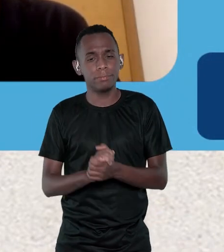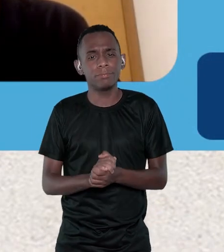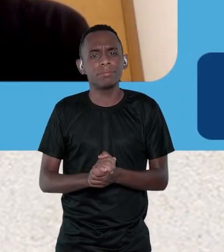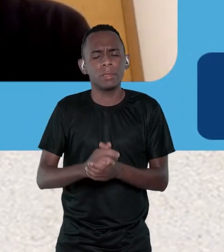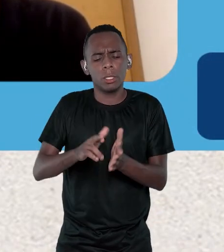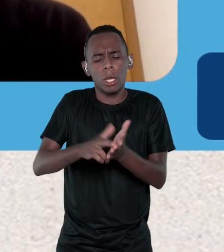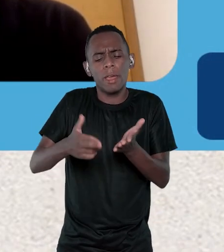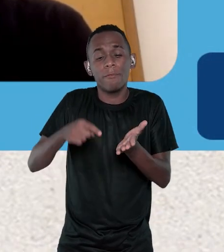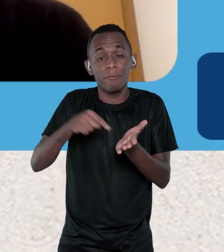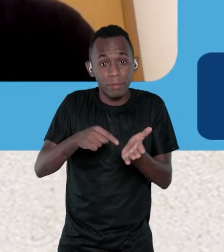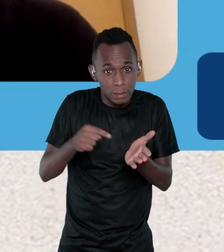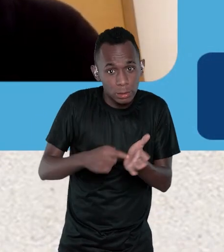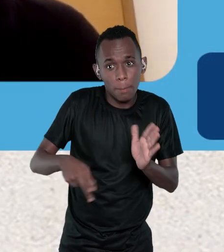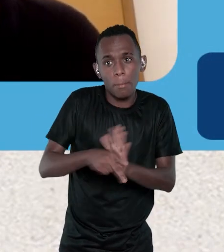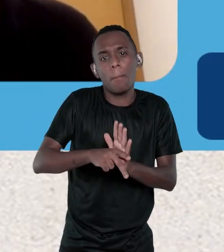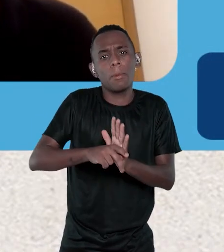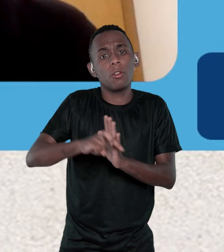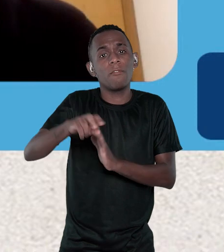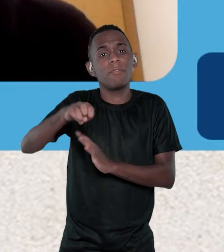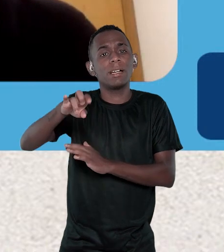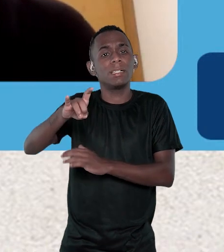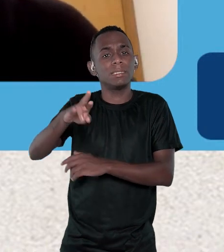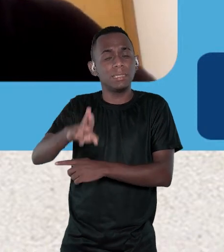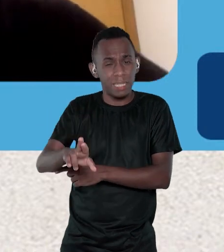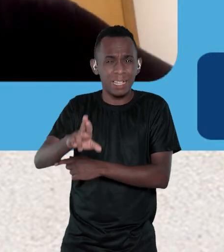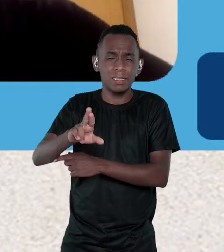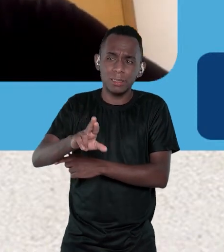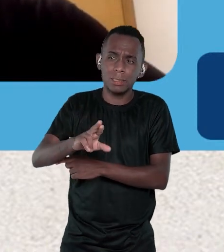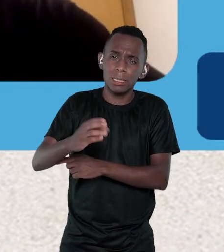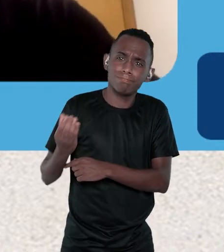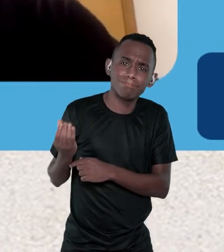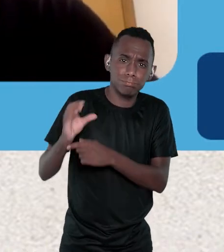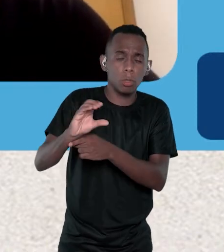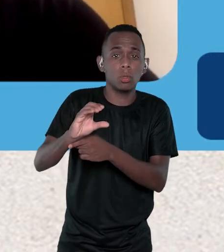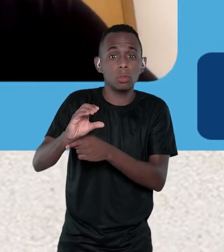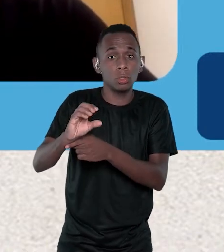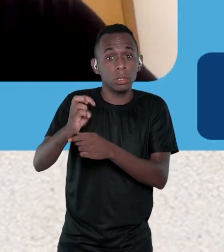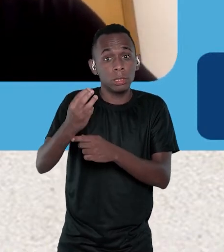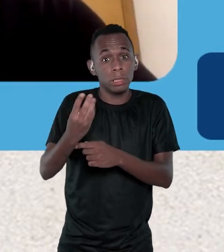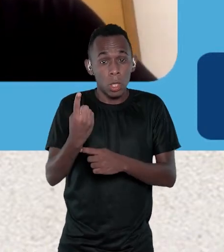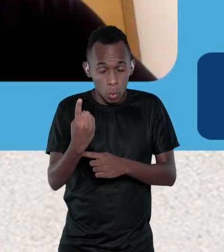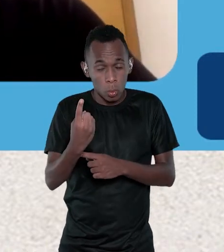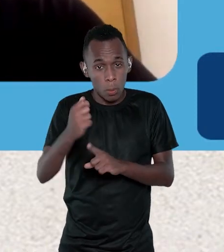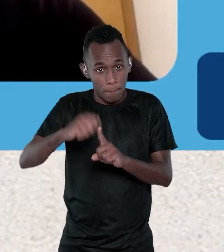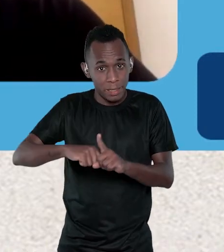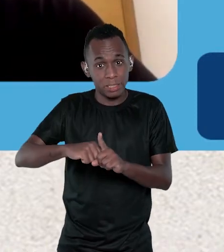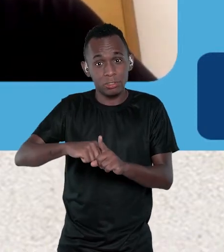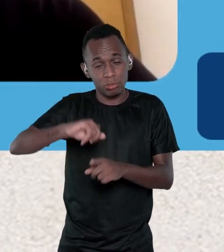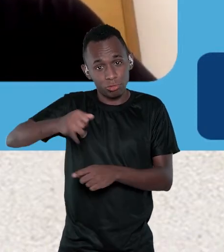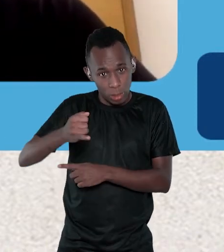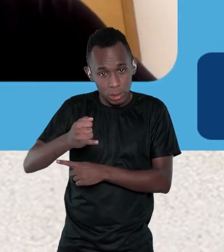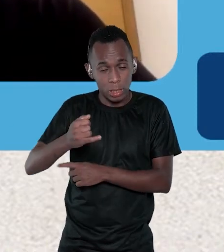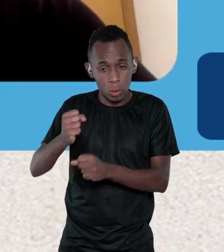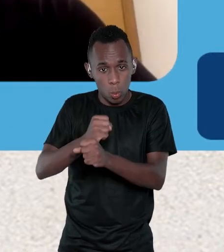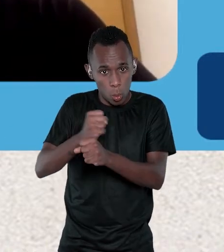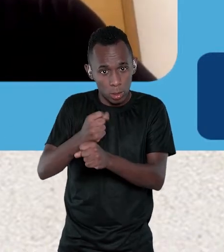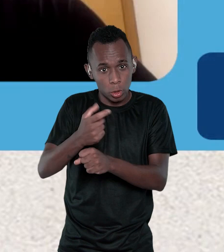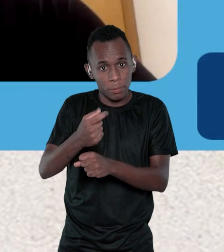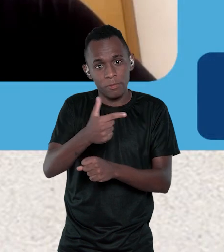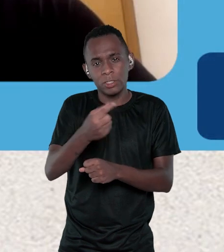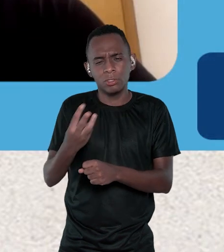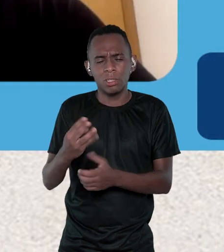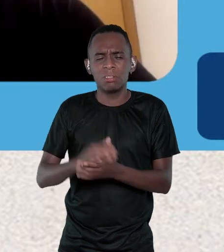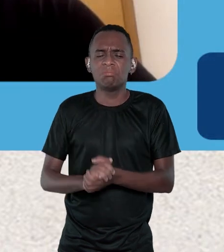Bula, em uma matéria de Wander Lourenço, publicada em 31 de janeiro desse ano, de 2023. É